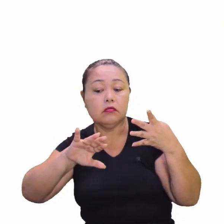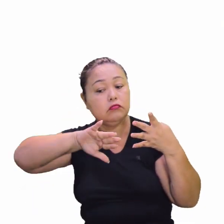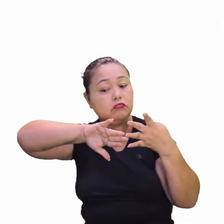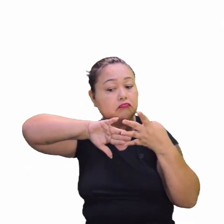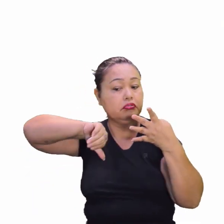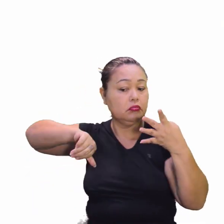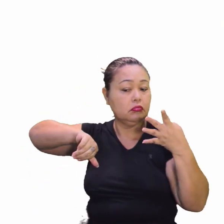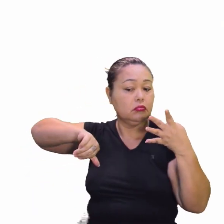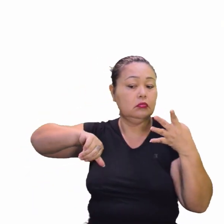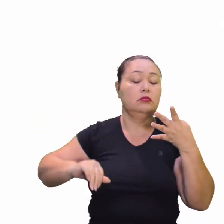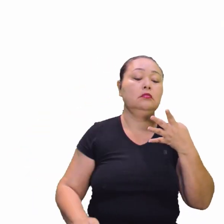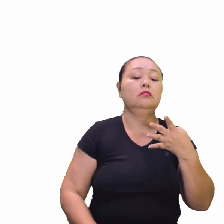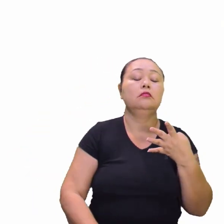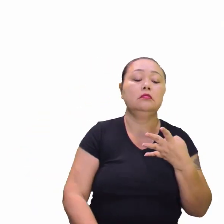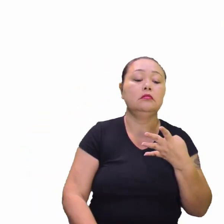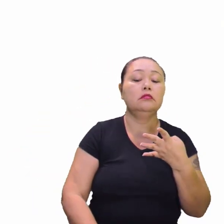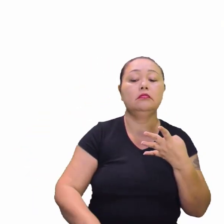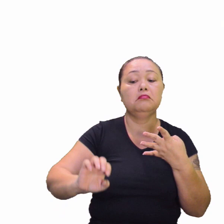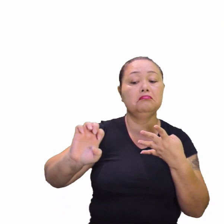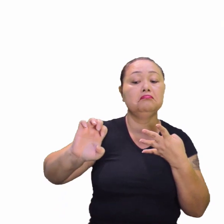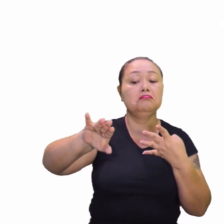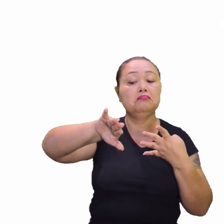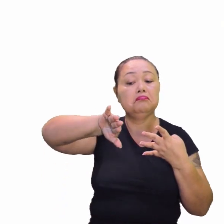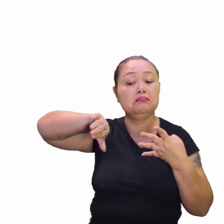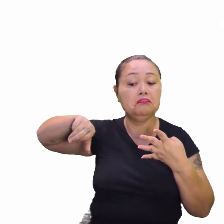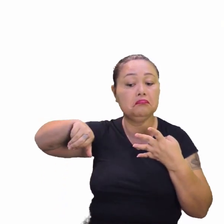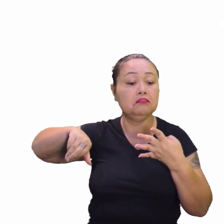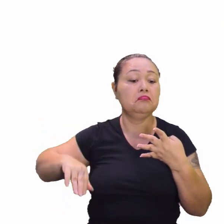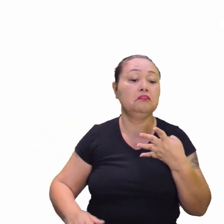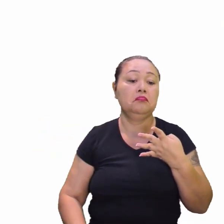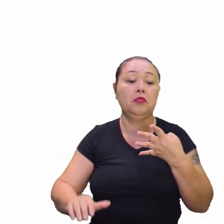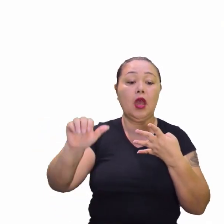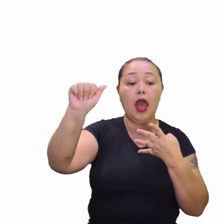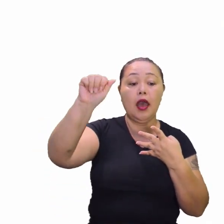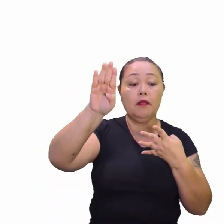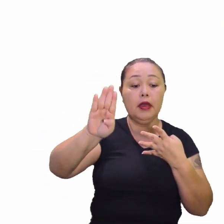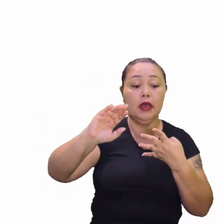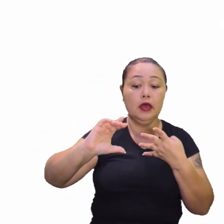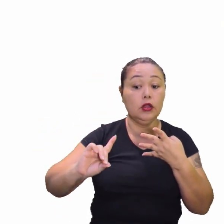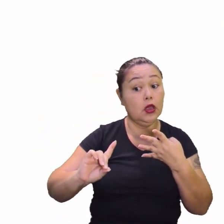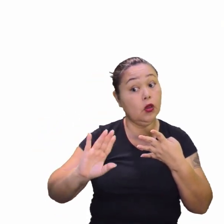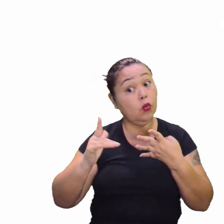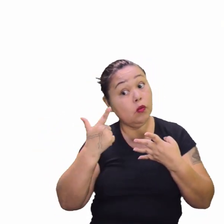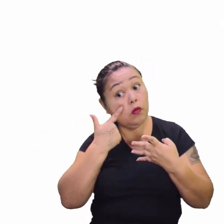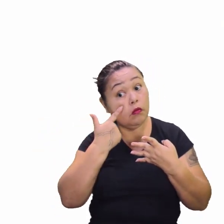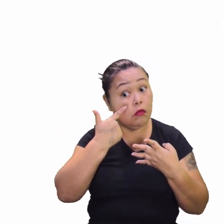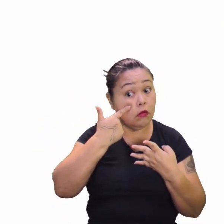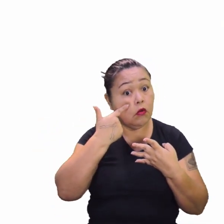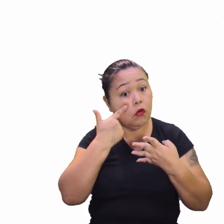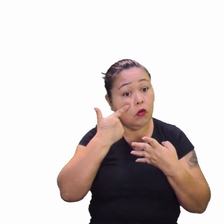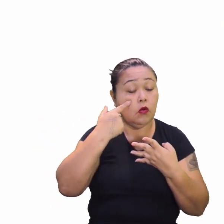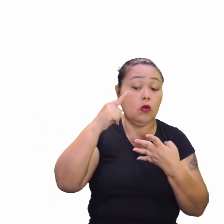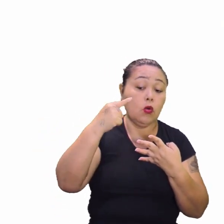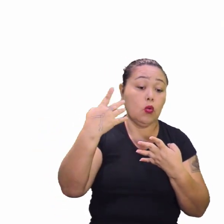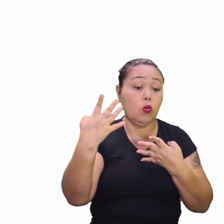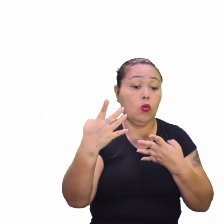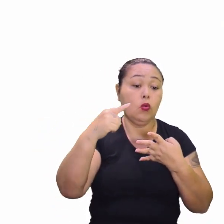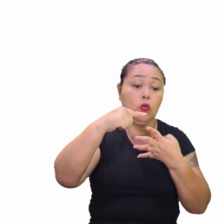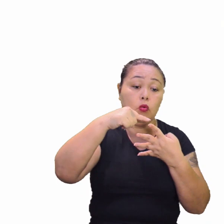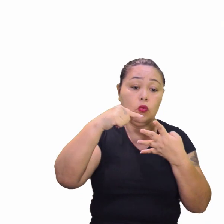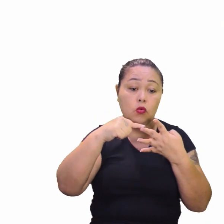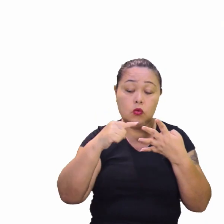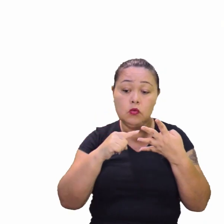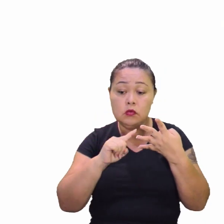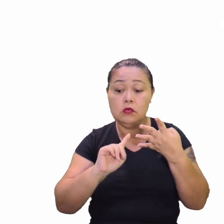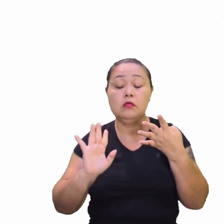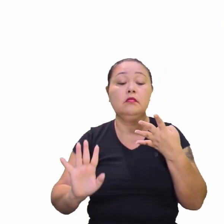para o espaço. Exatamente. O que mais? Então agora só pode ser A, B ou D. 1 e 4, 1 e 3 ou 1, 3